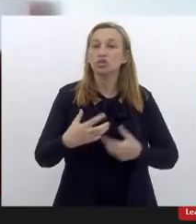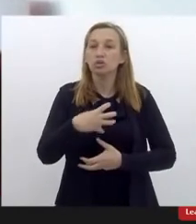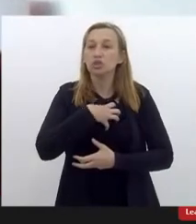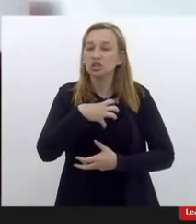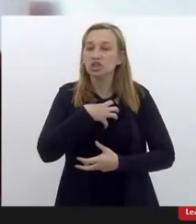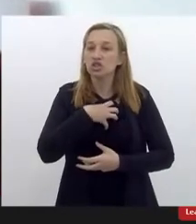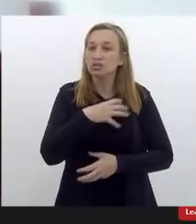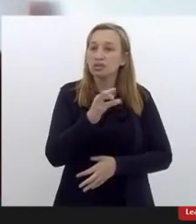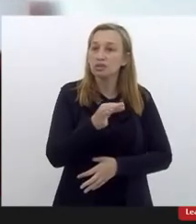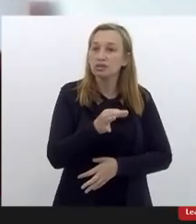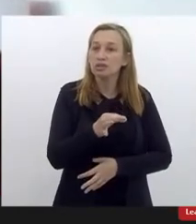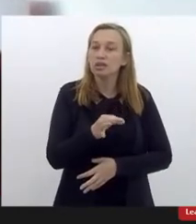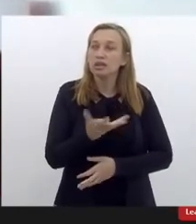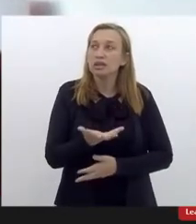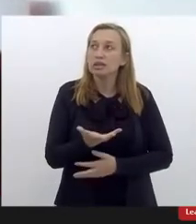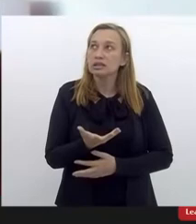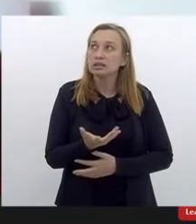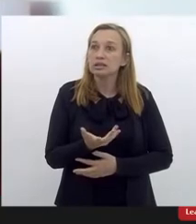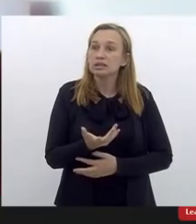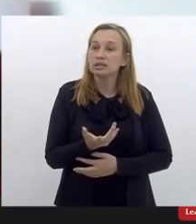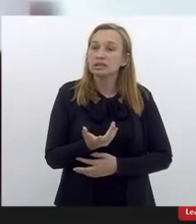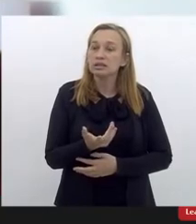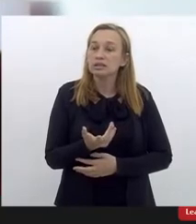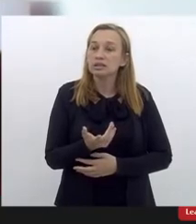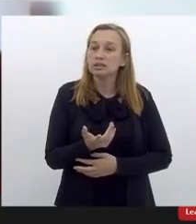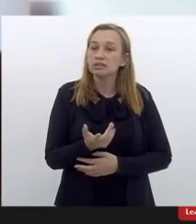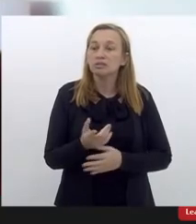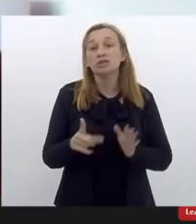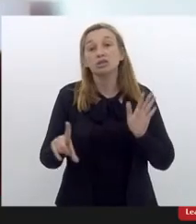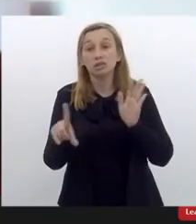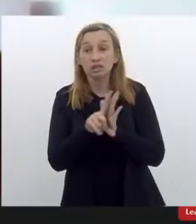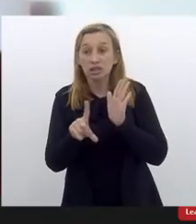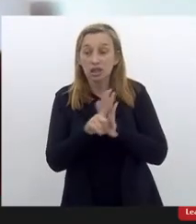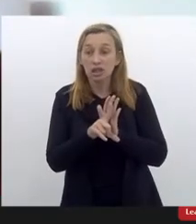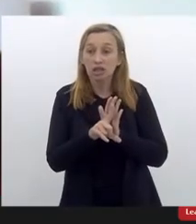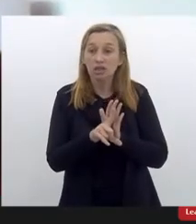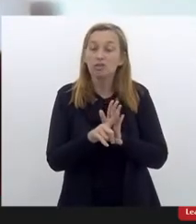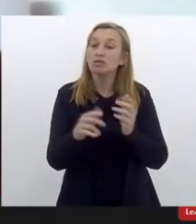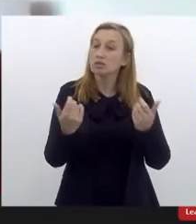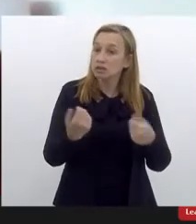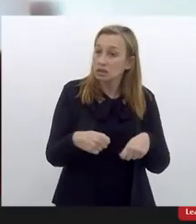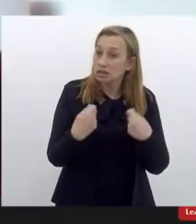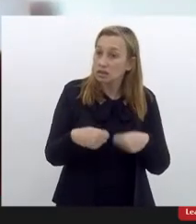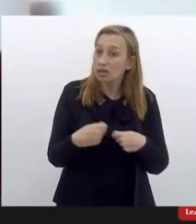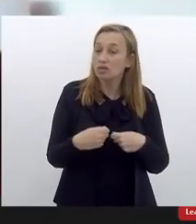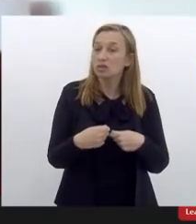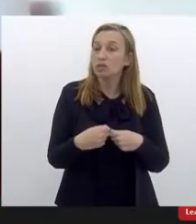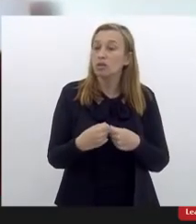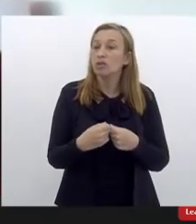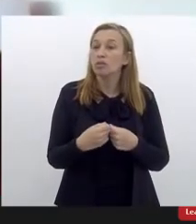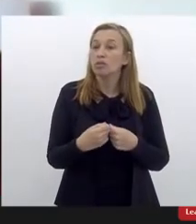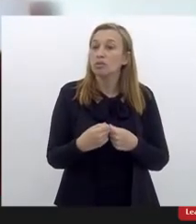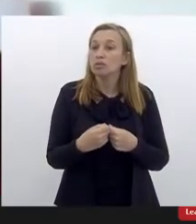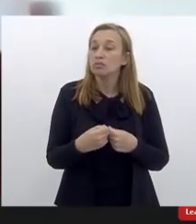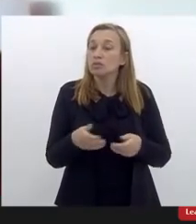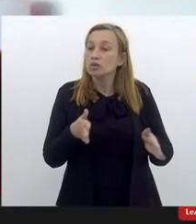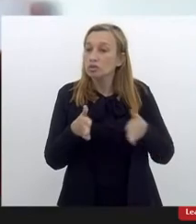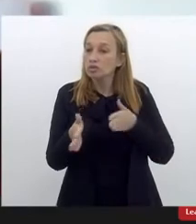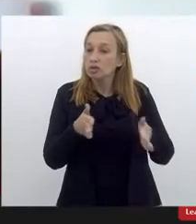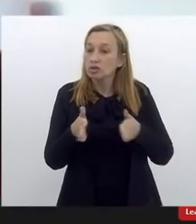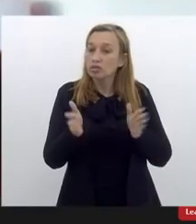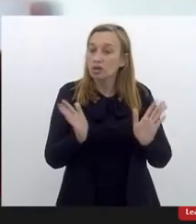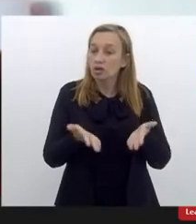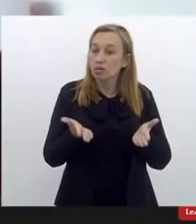de garantir, né, em termos legislativos, o que for necessário para, nesse período que a